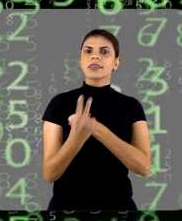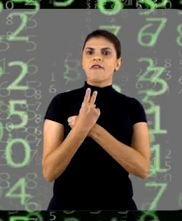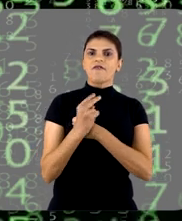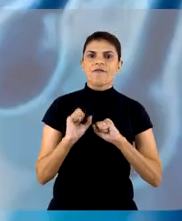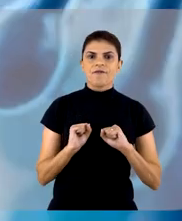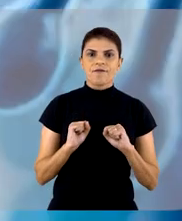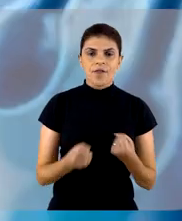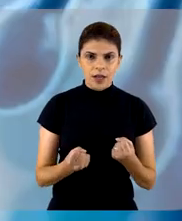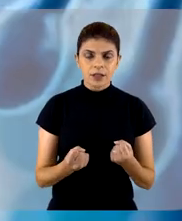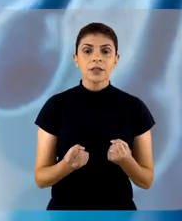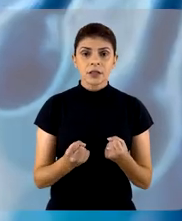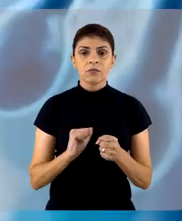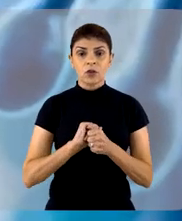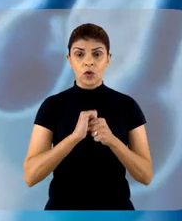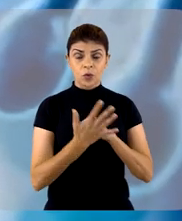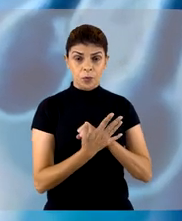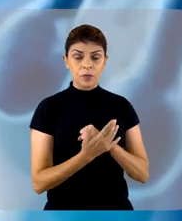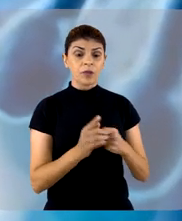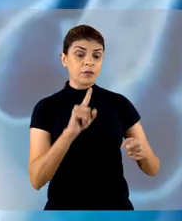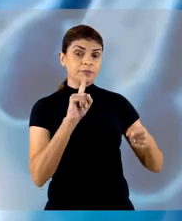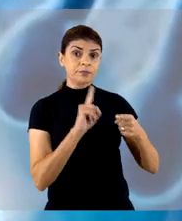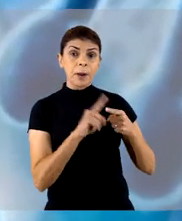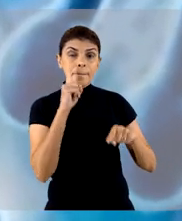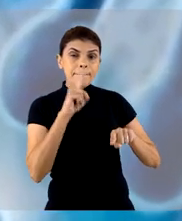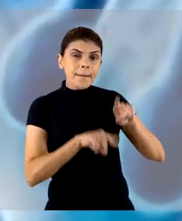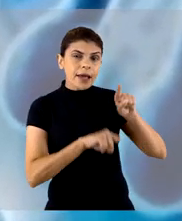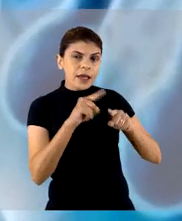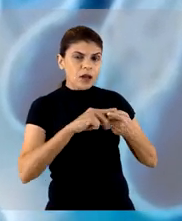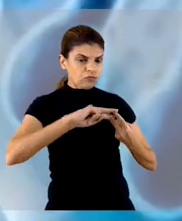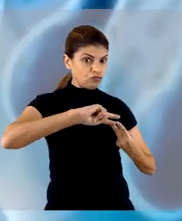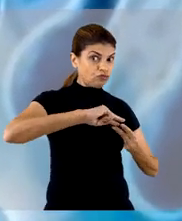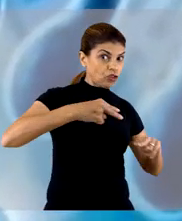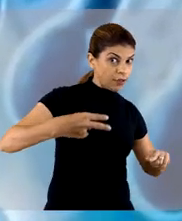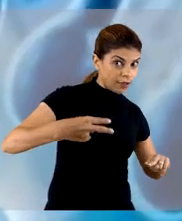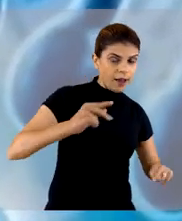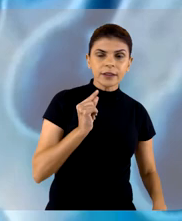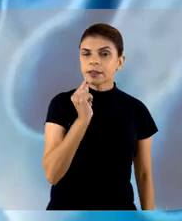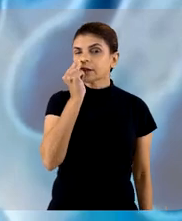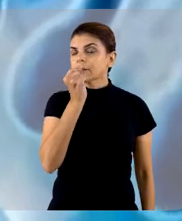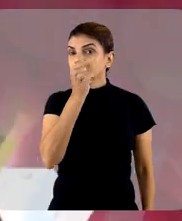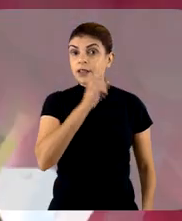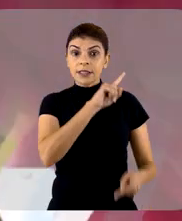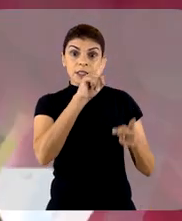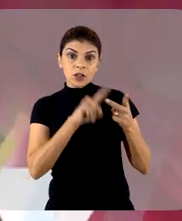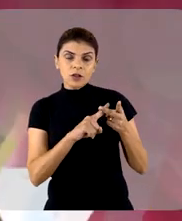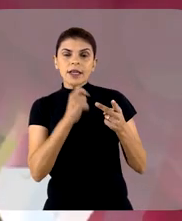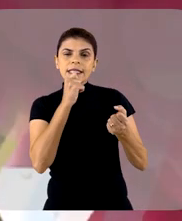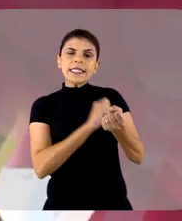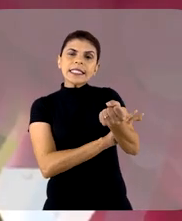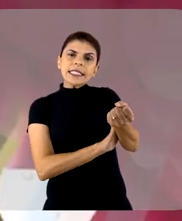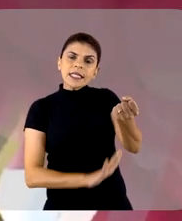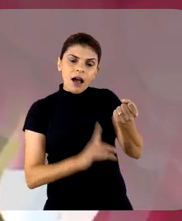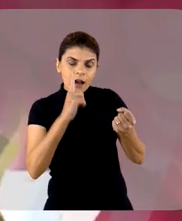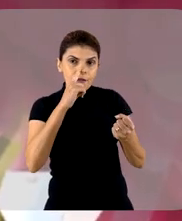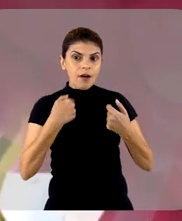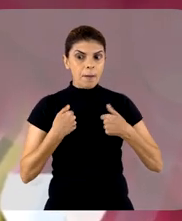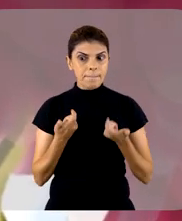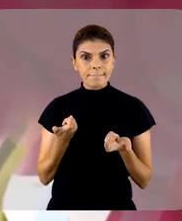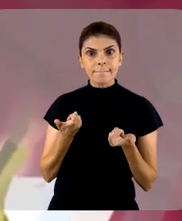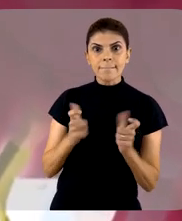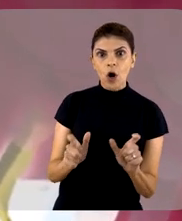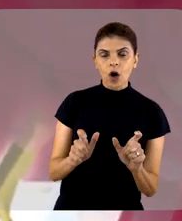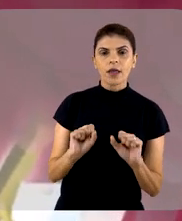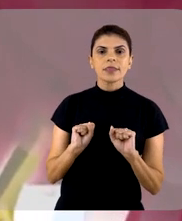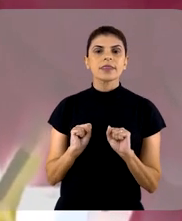novo coronavírus. Eu tenho o primeiro teste que detecta o material genético do vírus e tenho o segundo teste que detecta ferramentas imunológicas